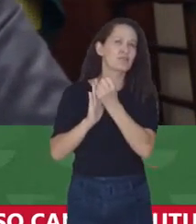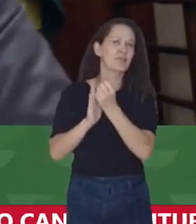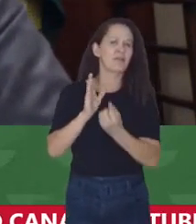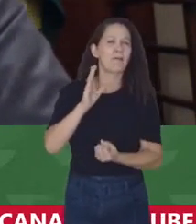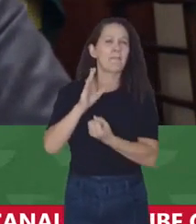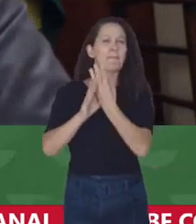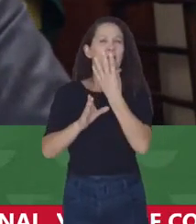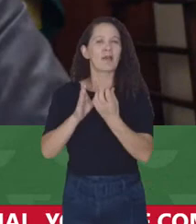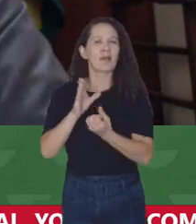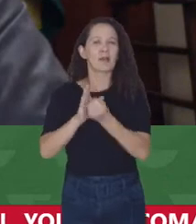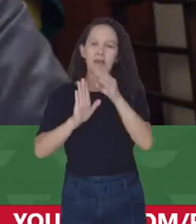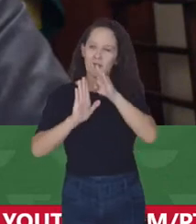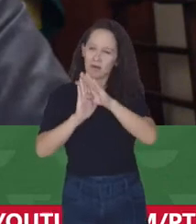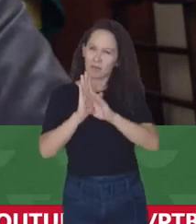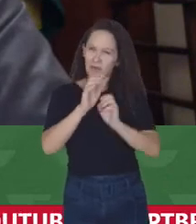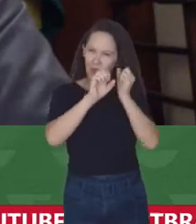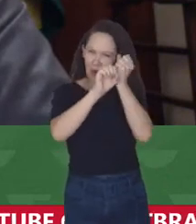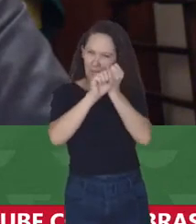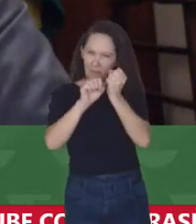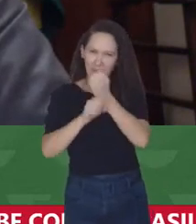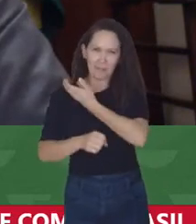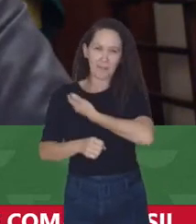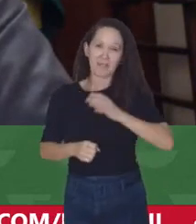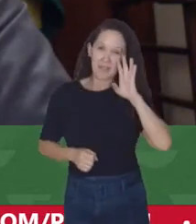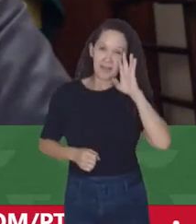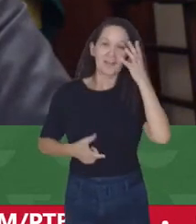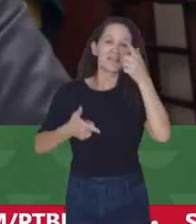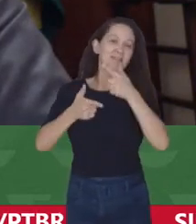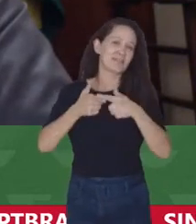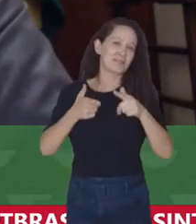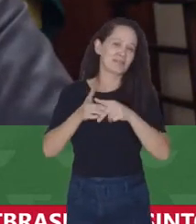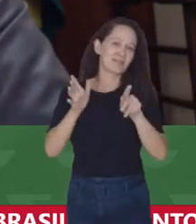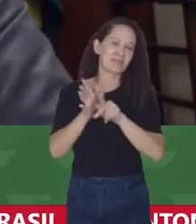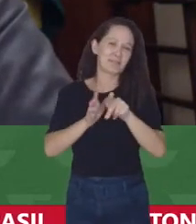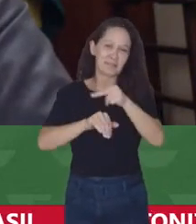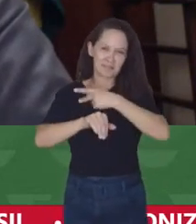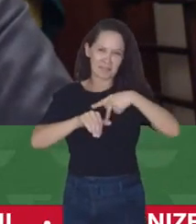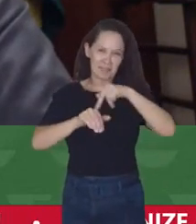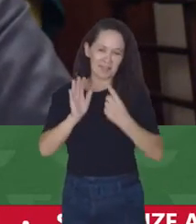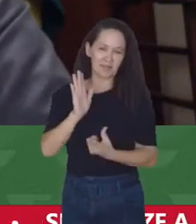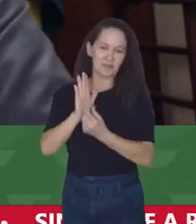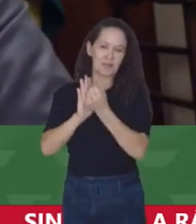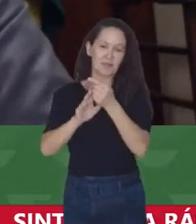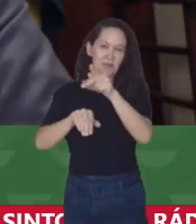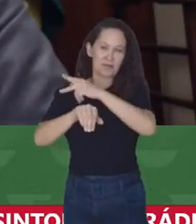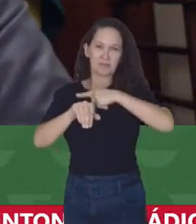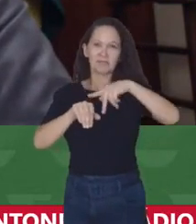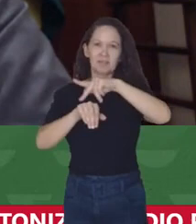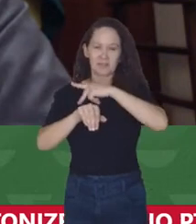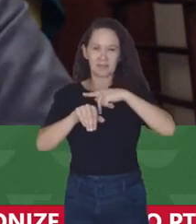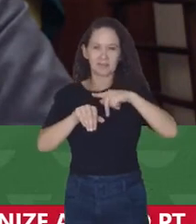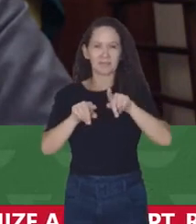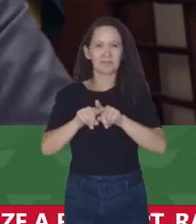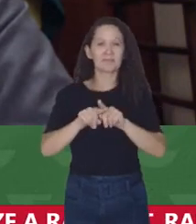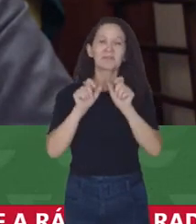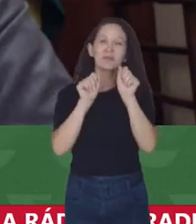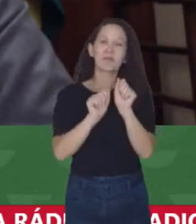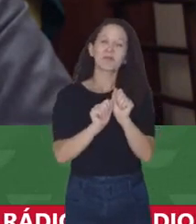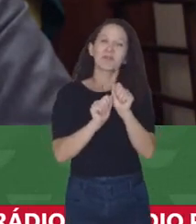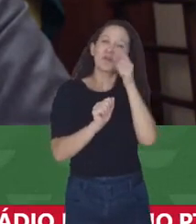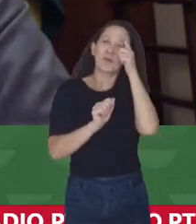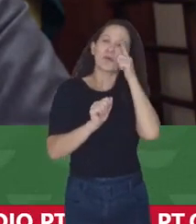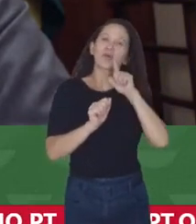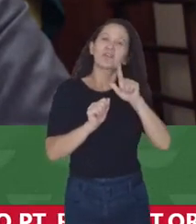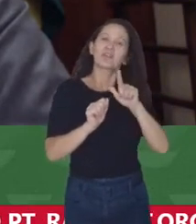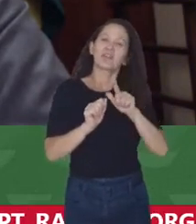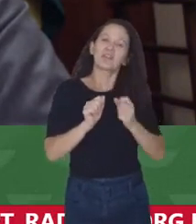construir um ousado programa de obras públicas que resolvesse o problema do país, o custo do país, e que pudesse gerar oportunidade de